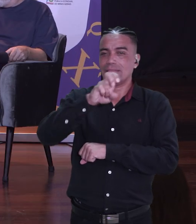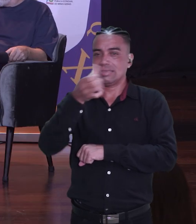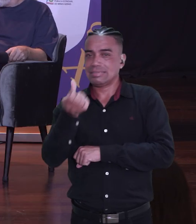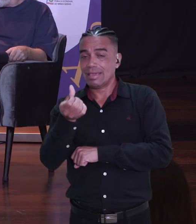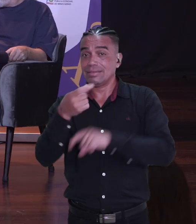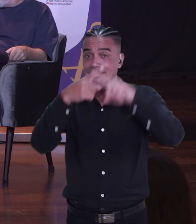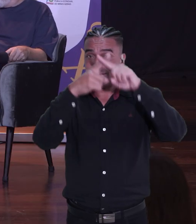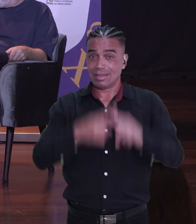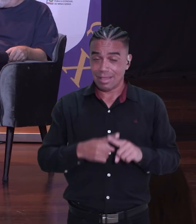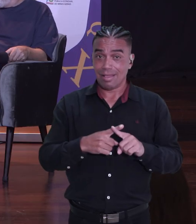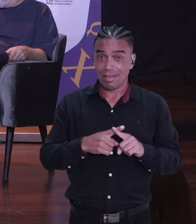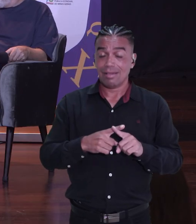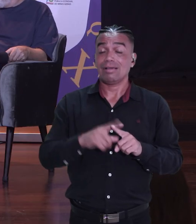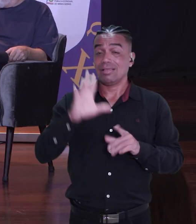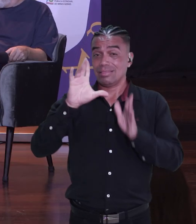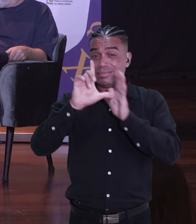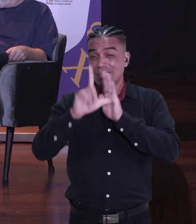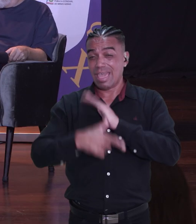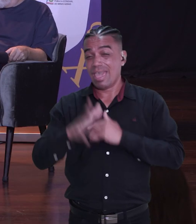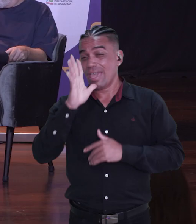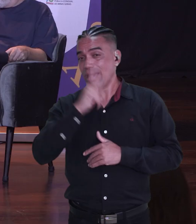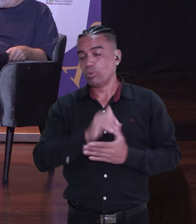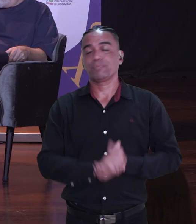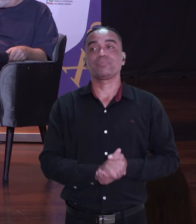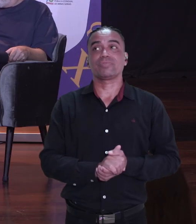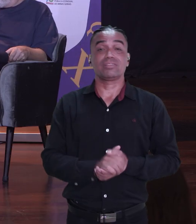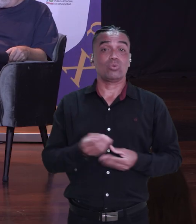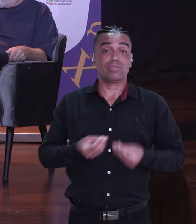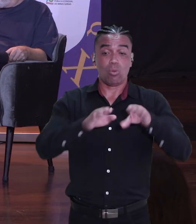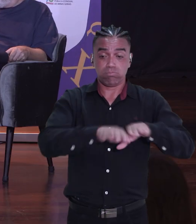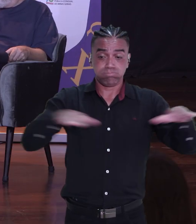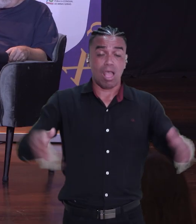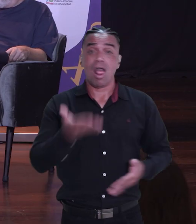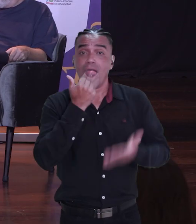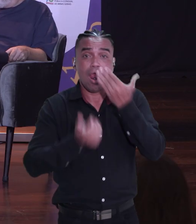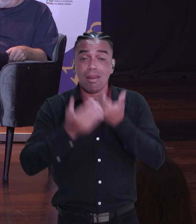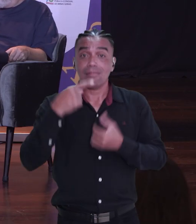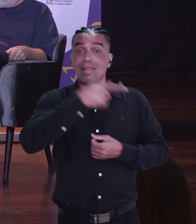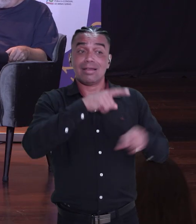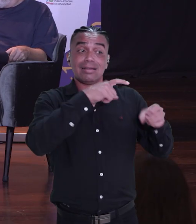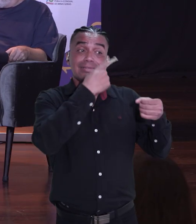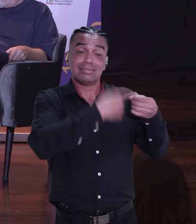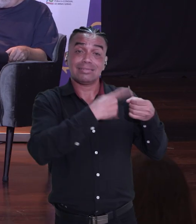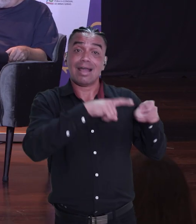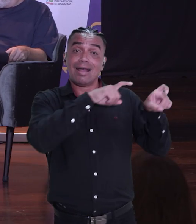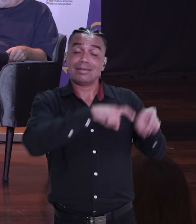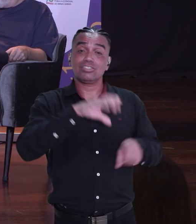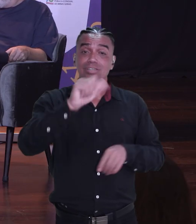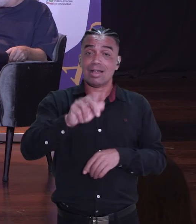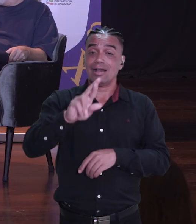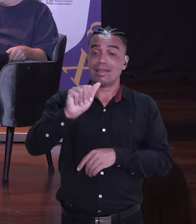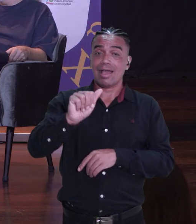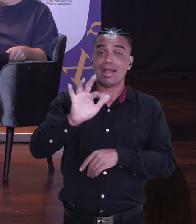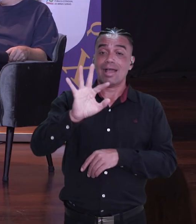de 56, que foi o campeonato de 55, terminou um pouco mais tarde, deram um banquete em homenagem ao Flamengo, em Caratinga.